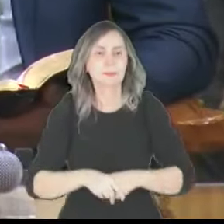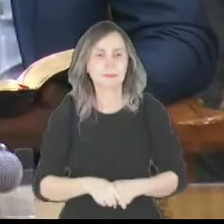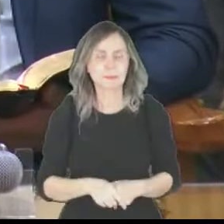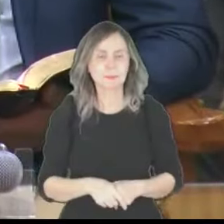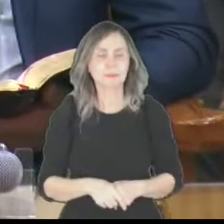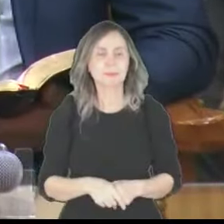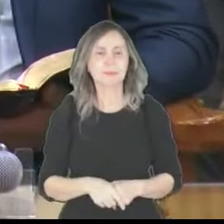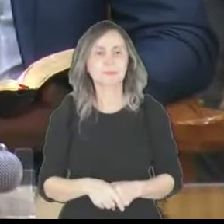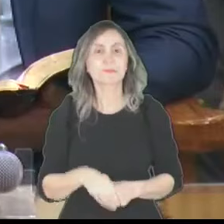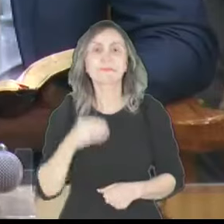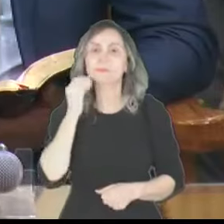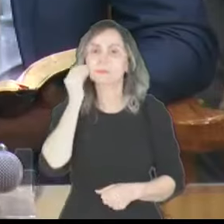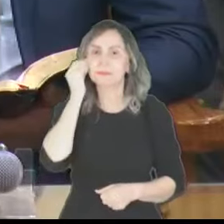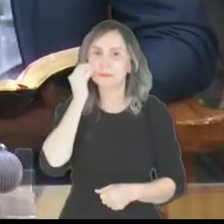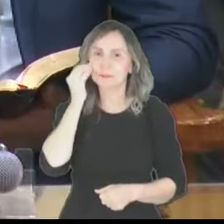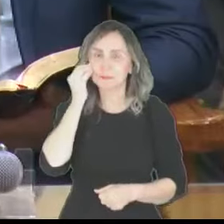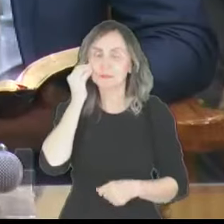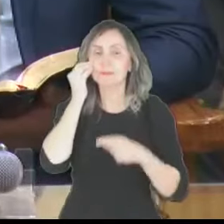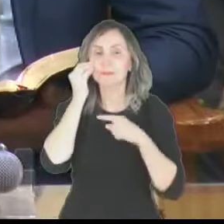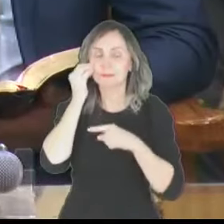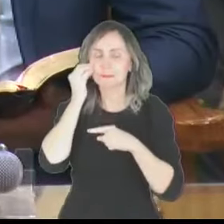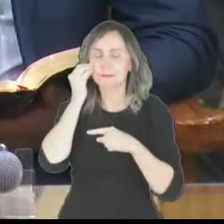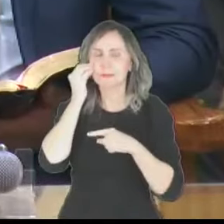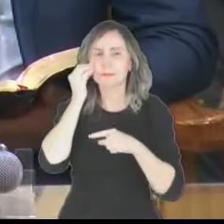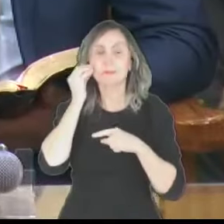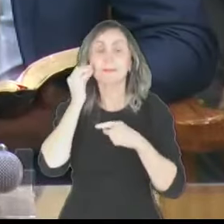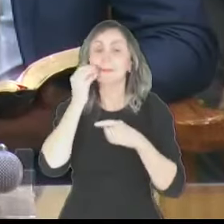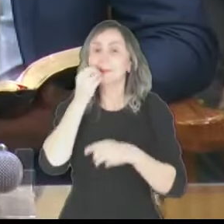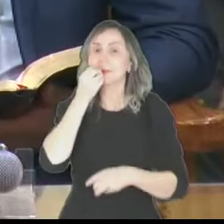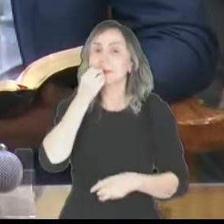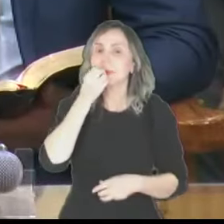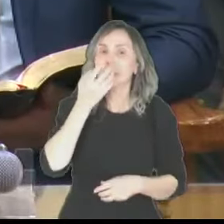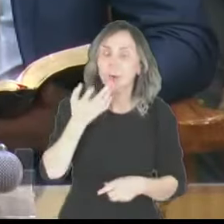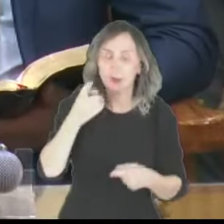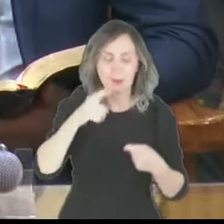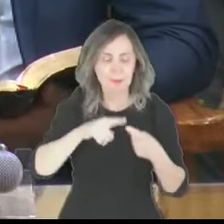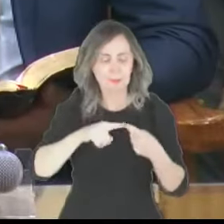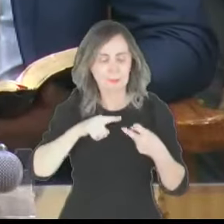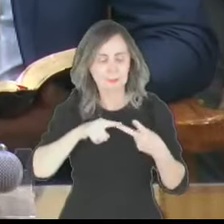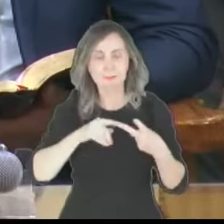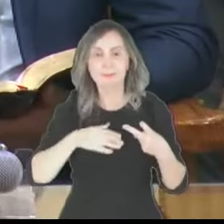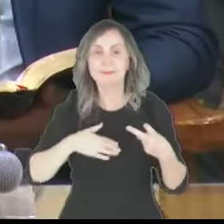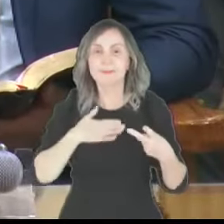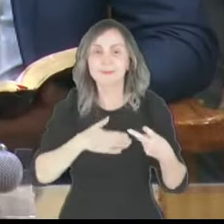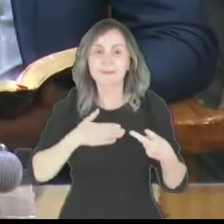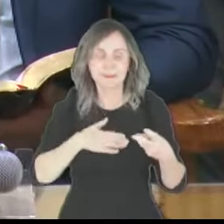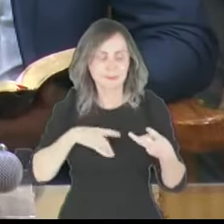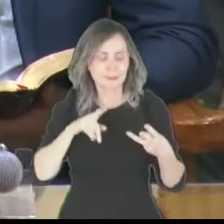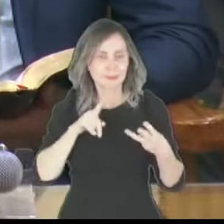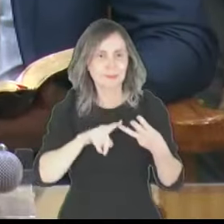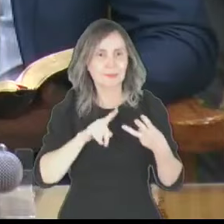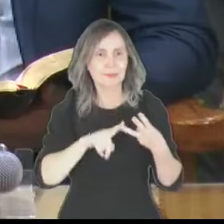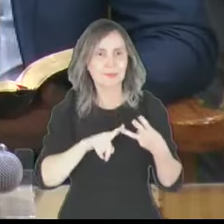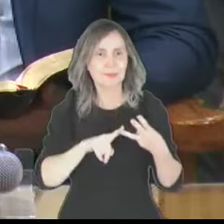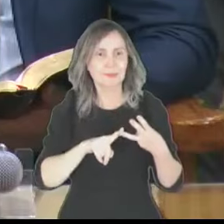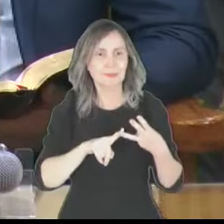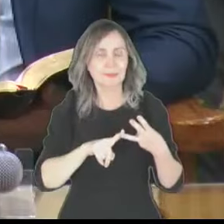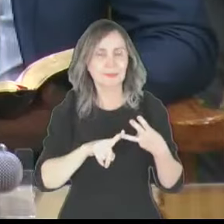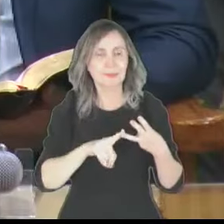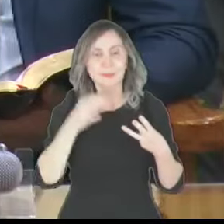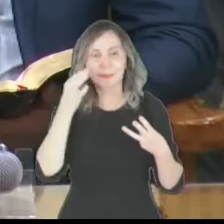que Experimenteis Qual seja A boa A agradável E vontade De Deus